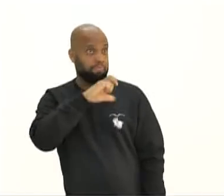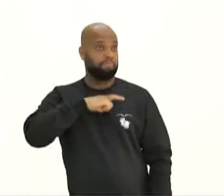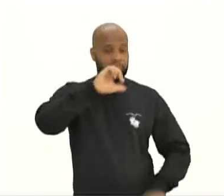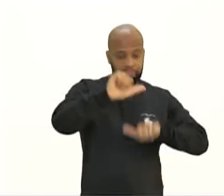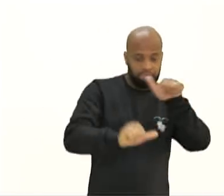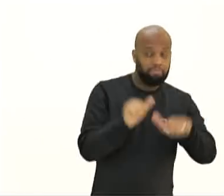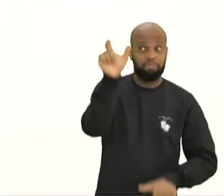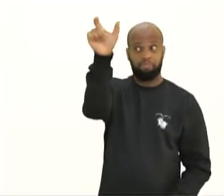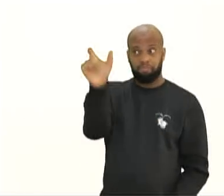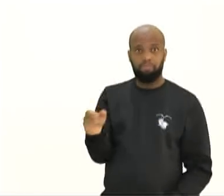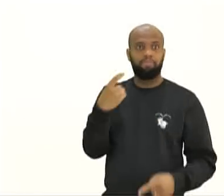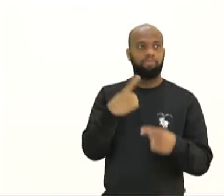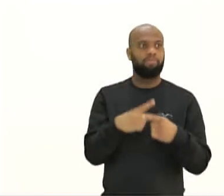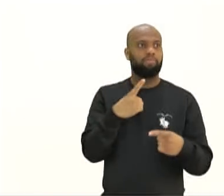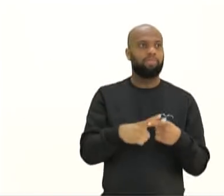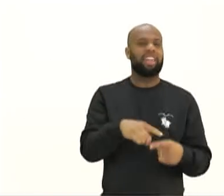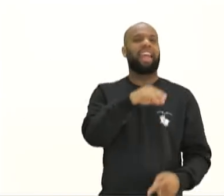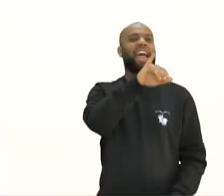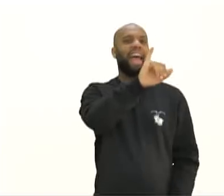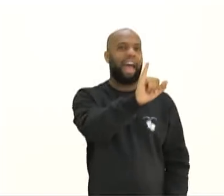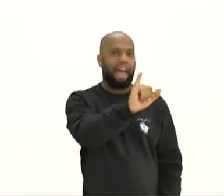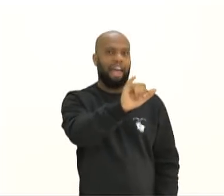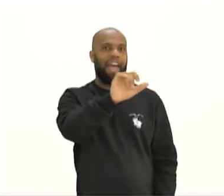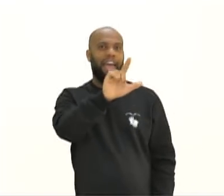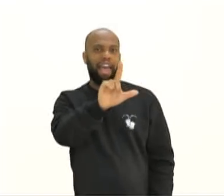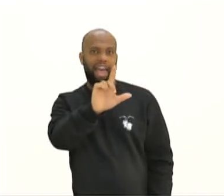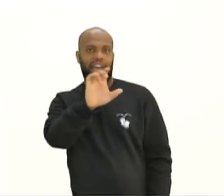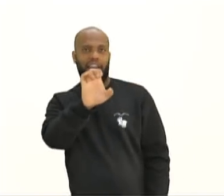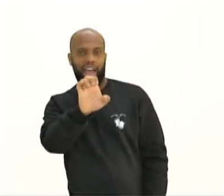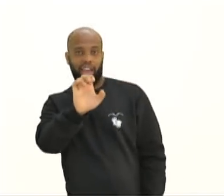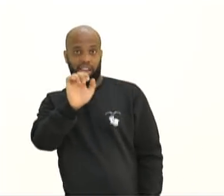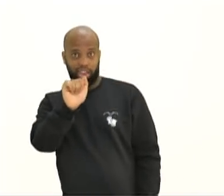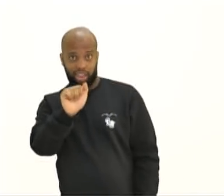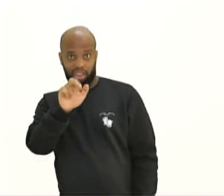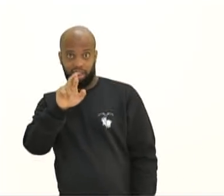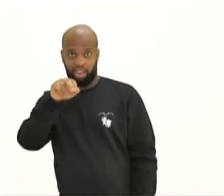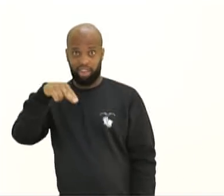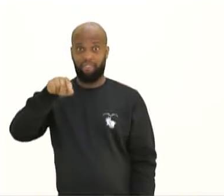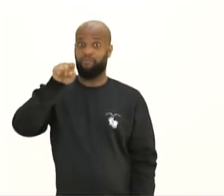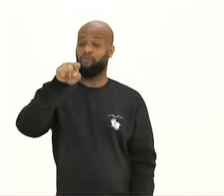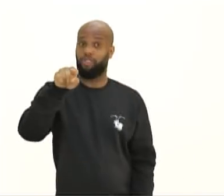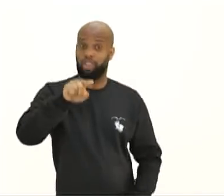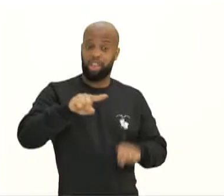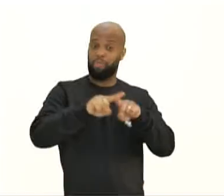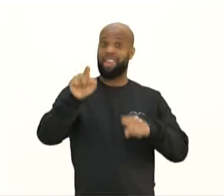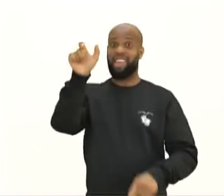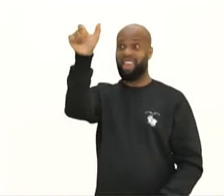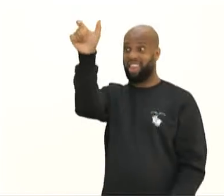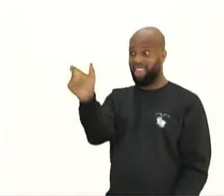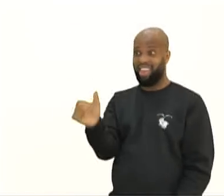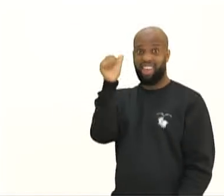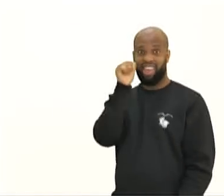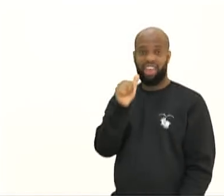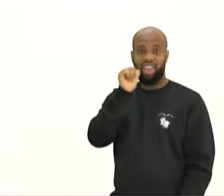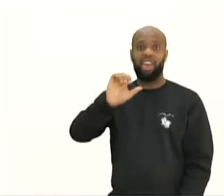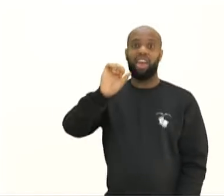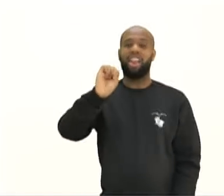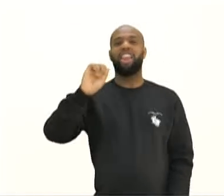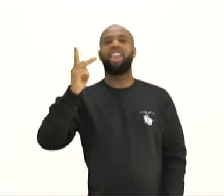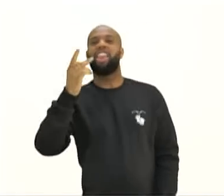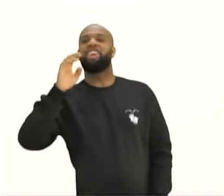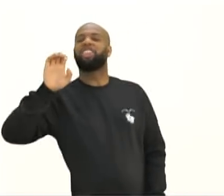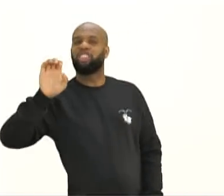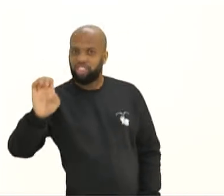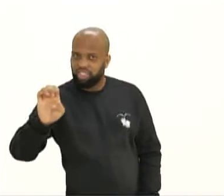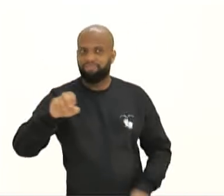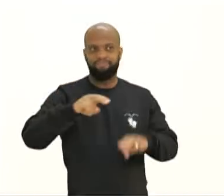o sujeito, porque se você colocar I learned, é você. Não esquece de fazer isso nas suas respostas. She learned that no matter